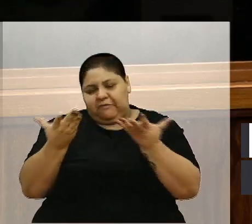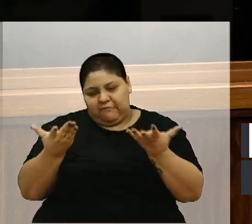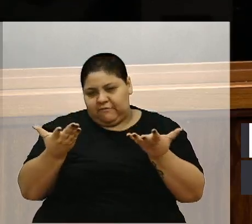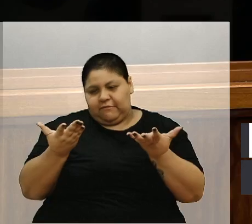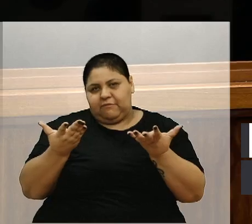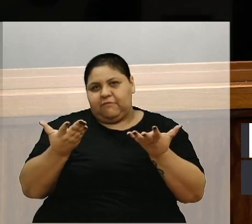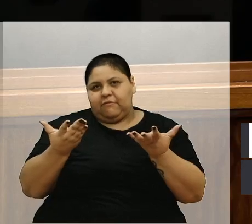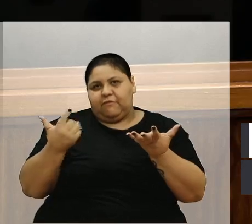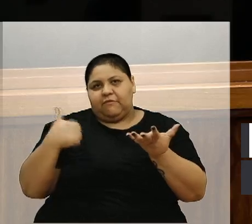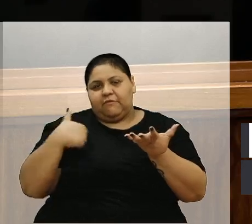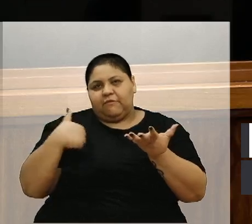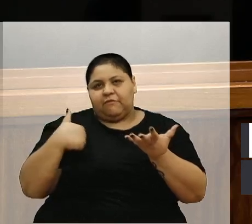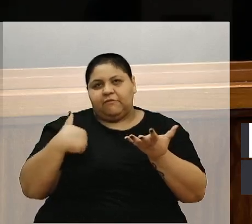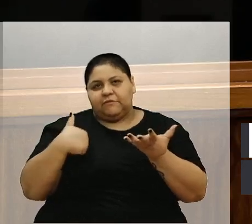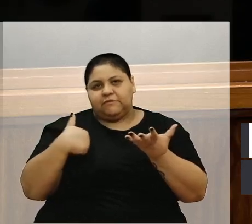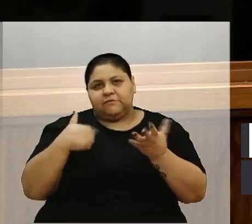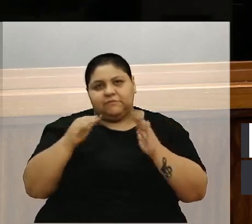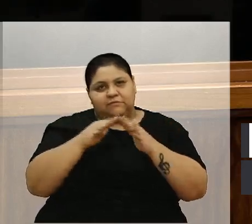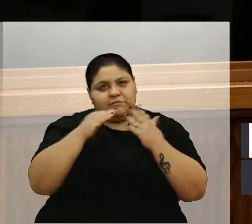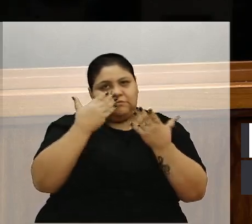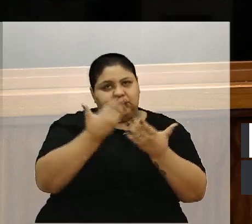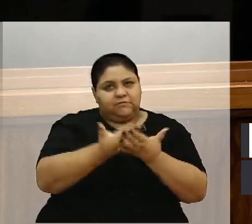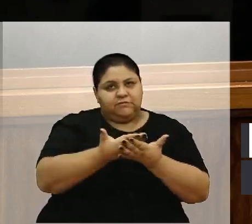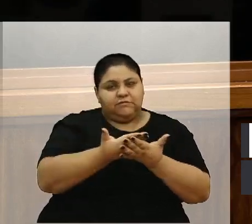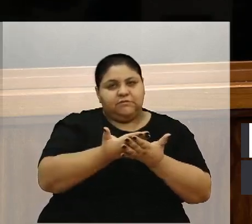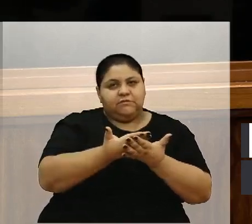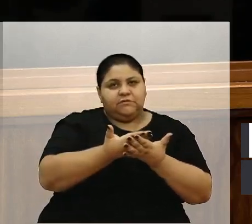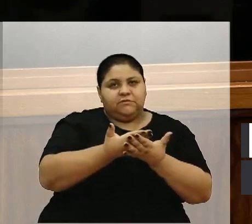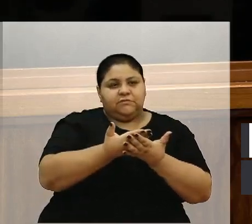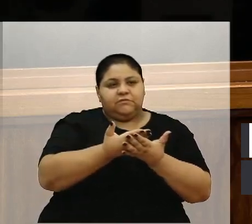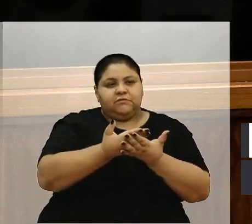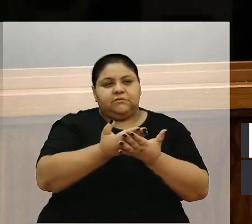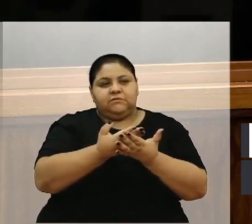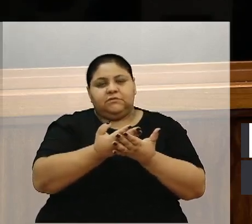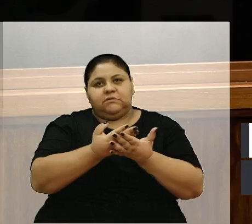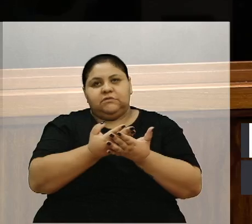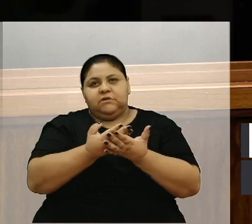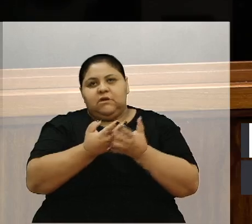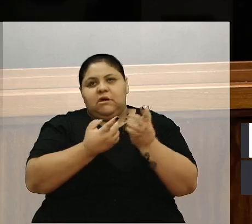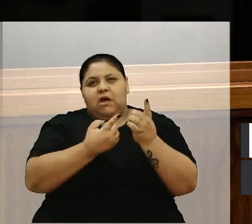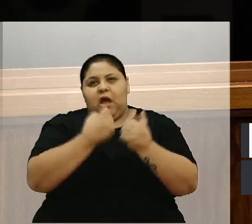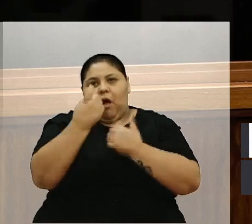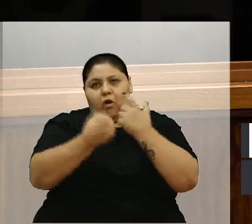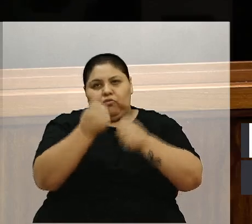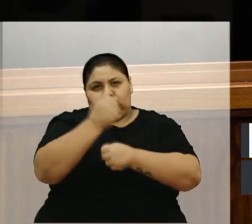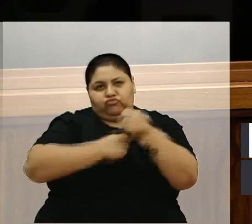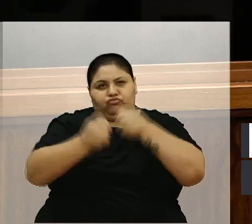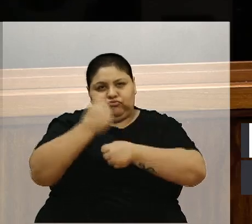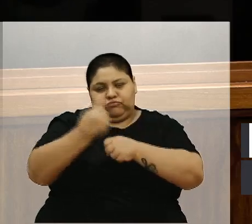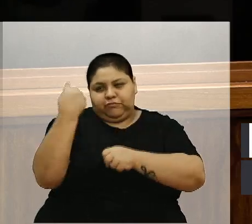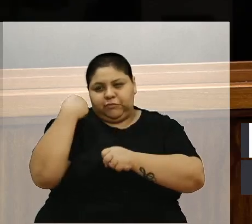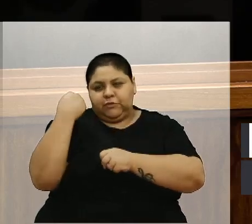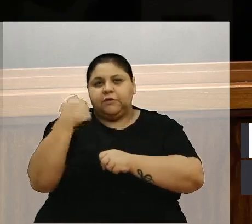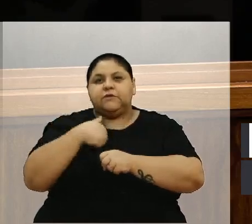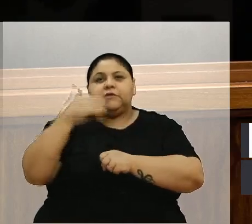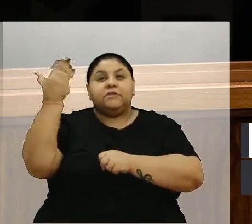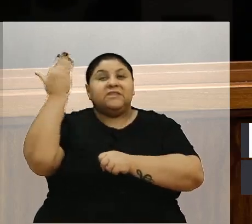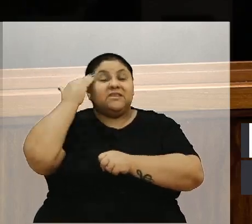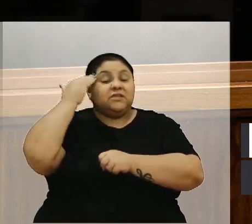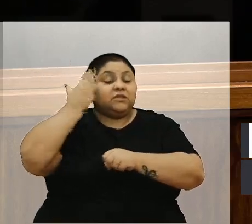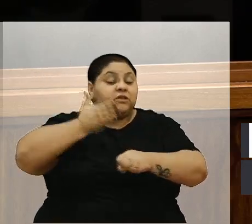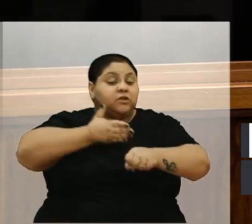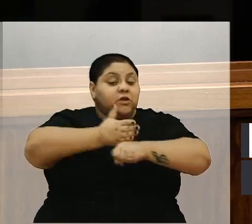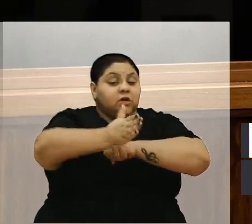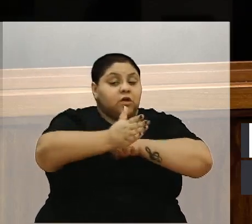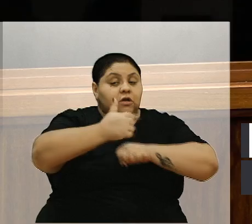época que eu estava na escola, no ensino médio, no ensino fundamental, e sei que a participação dos